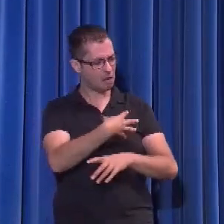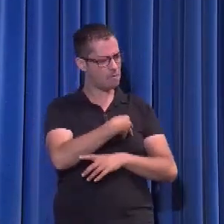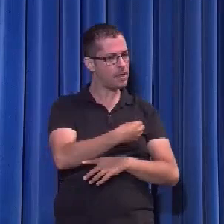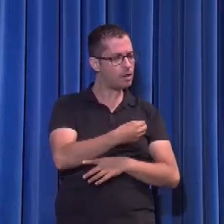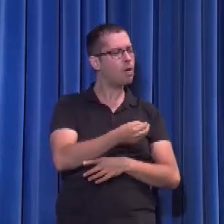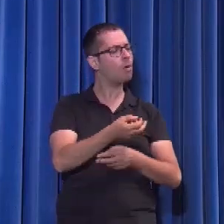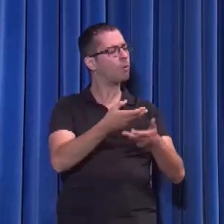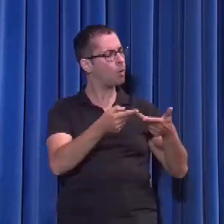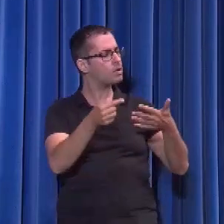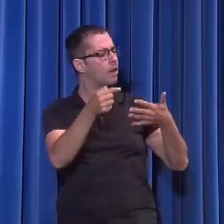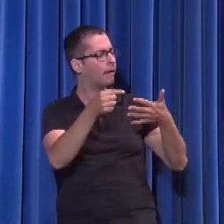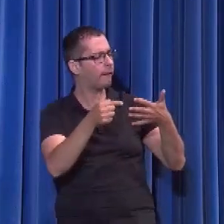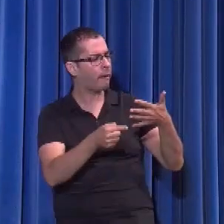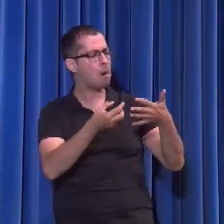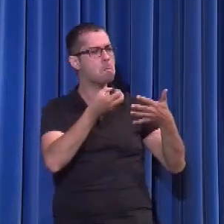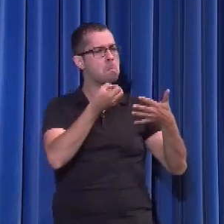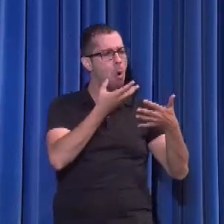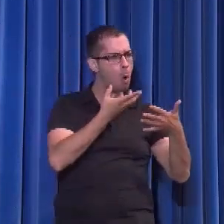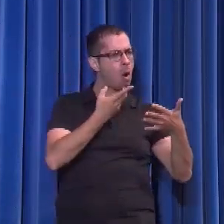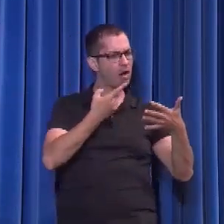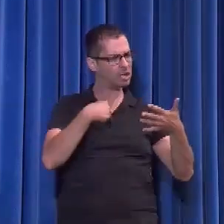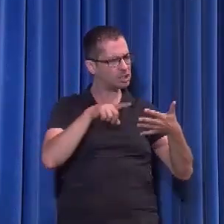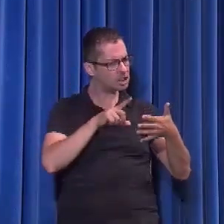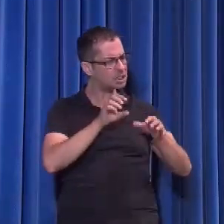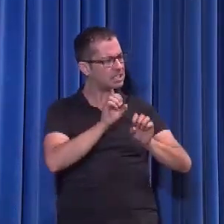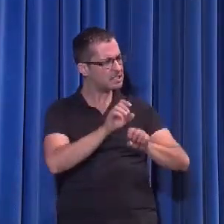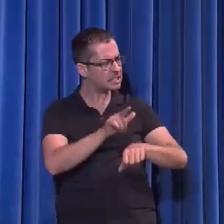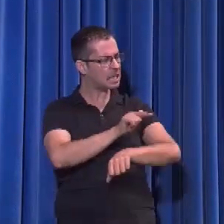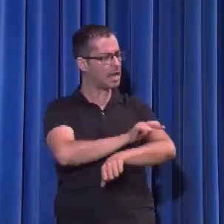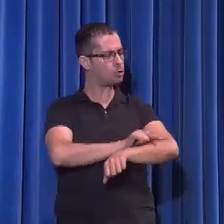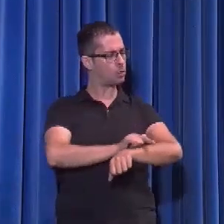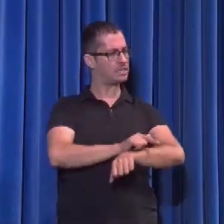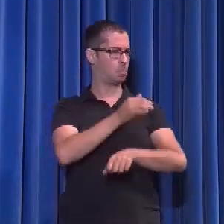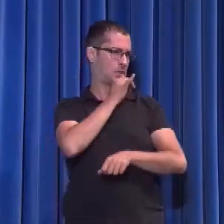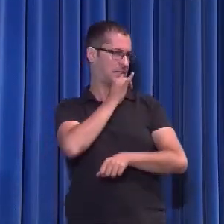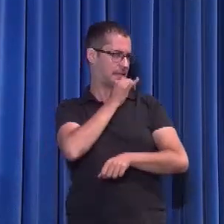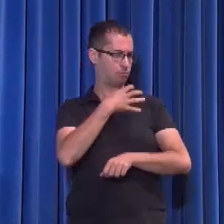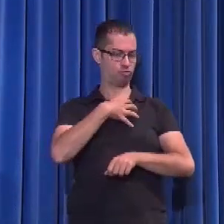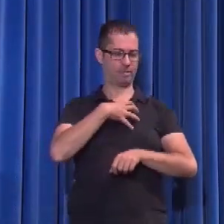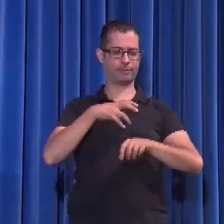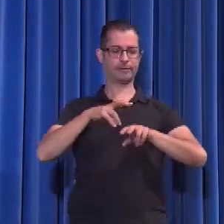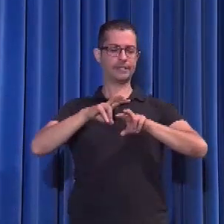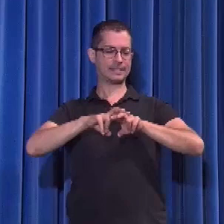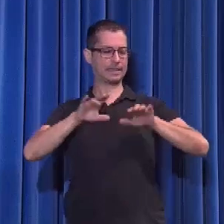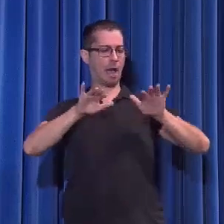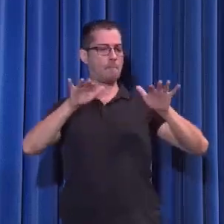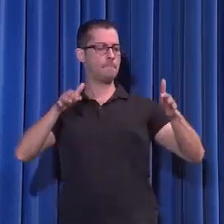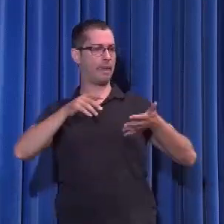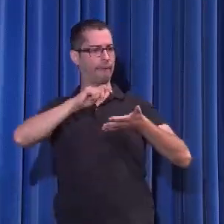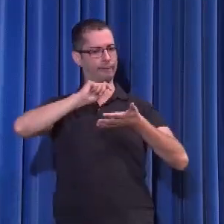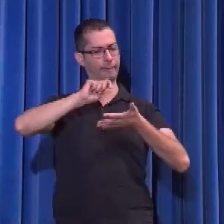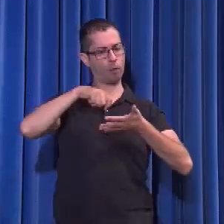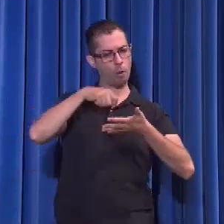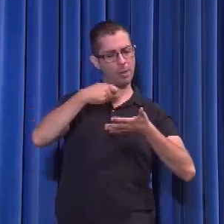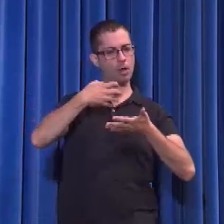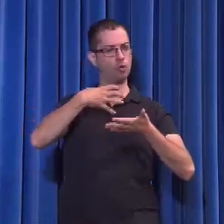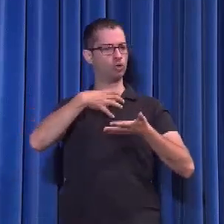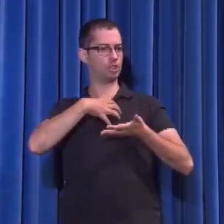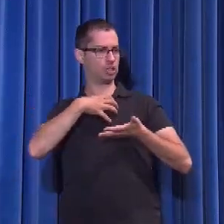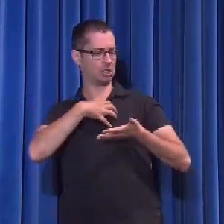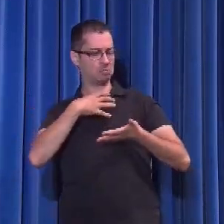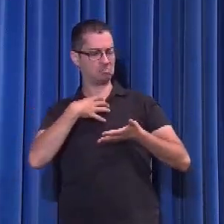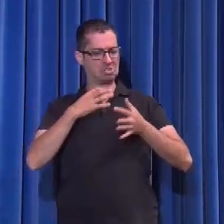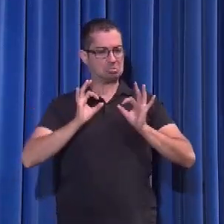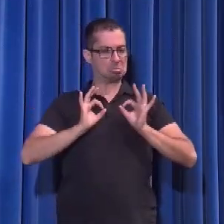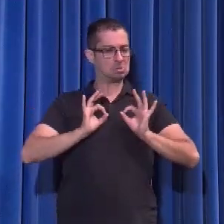boas, damos educação de como eles devem sentar à mesa, se alimentar com educação. É um exemplo de coisas